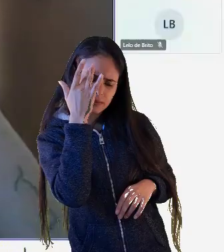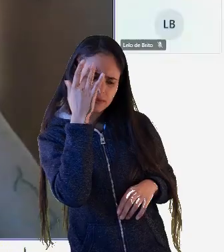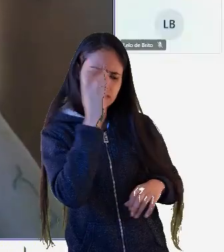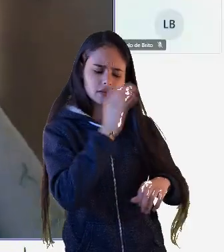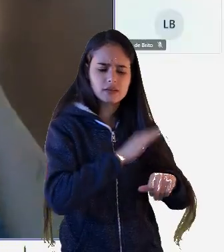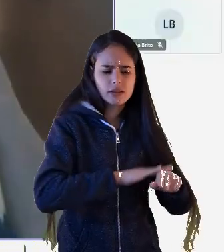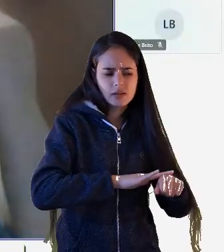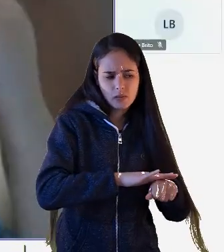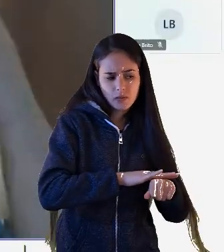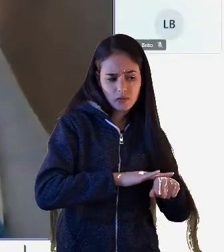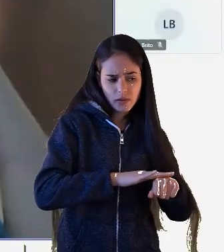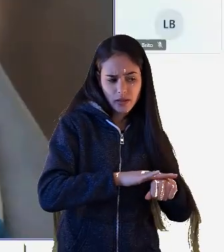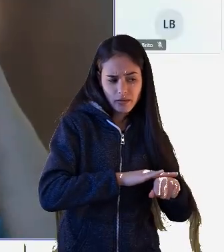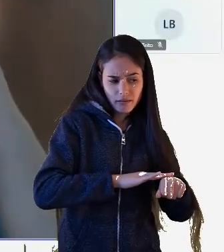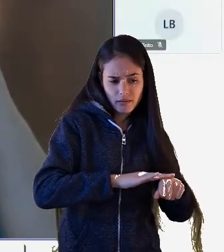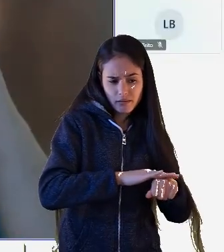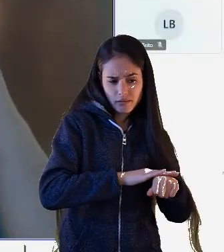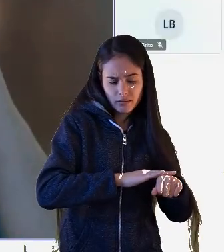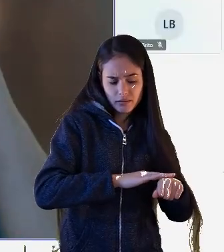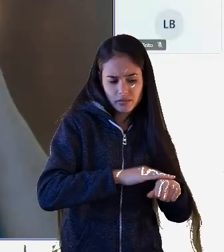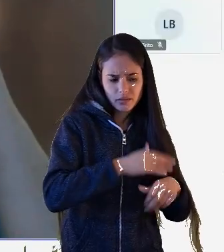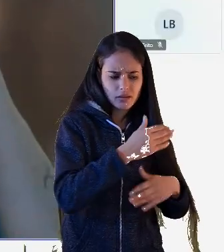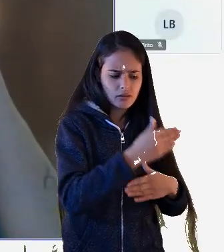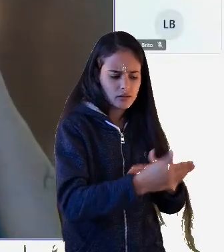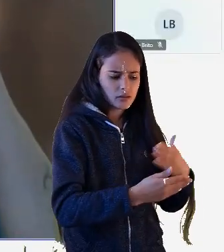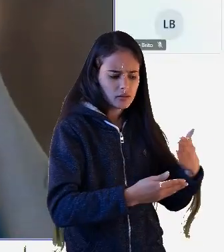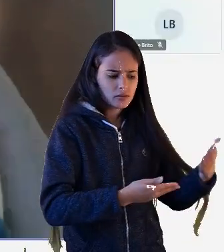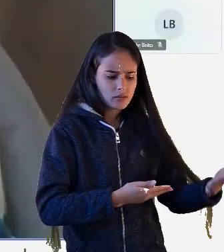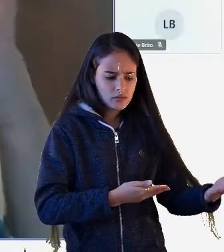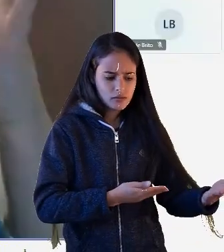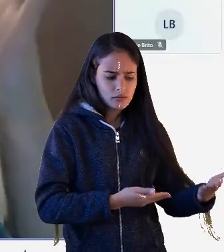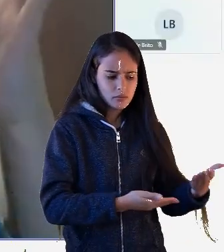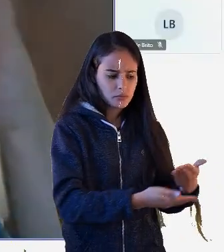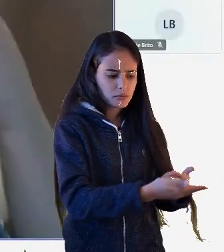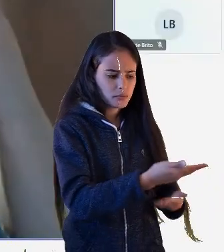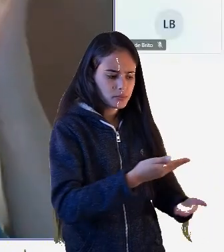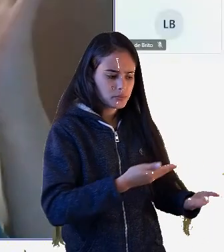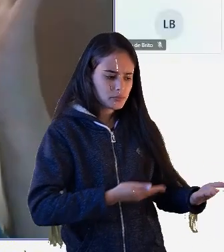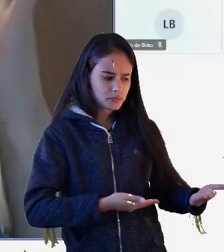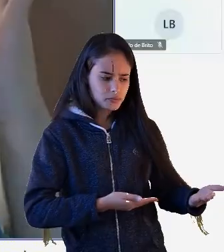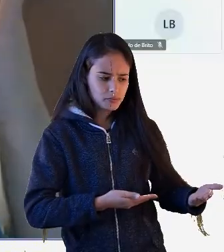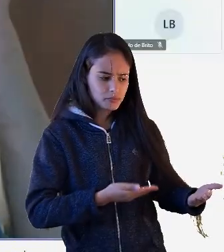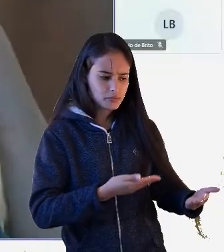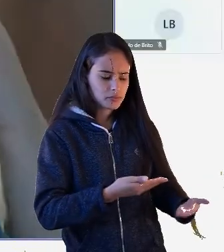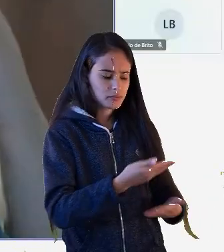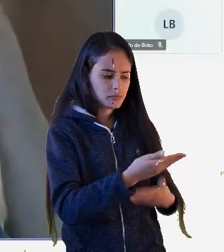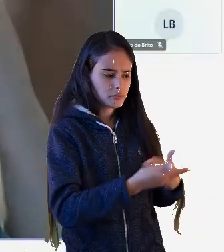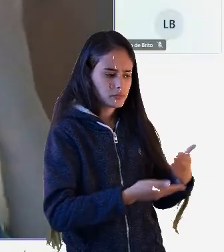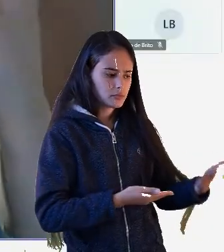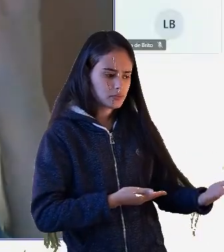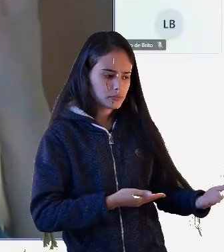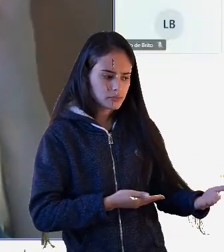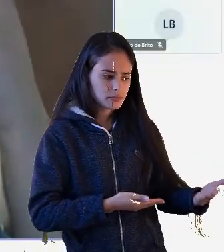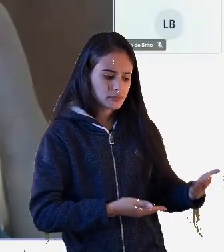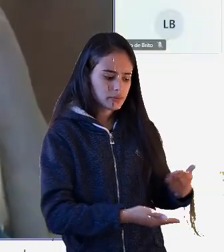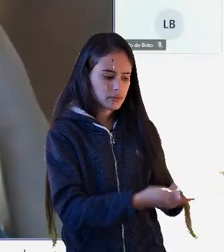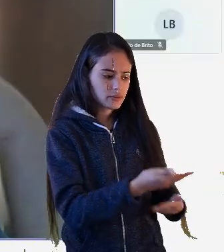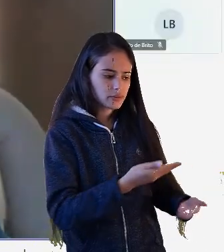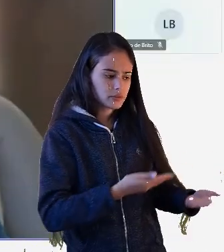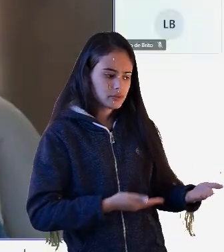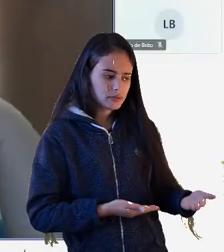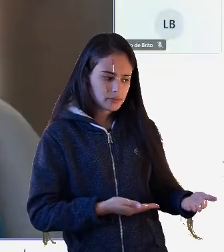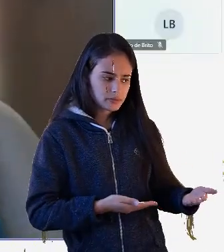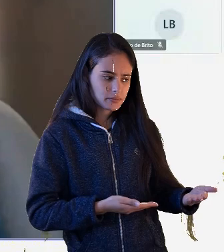evitei muito tempo fazer parte da banca, eu não me sentia, assim, confortável mesmo,